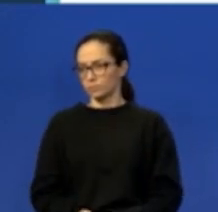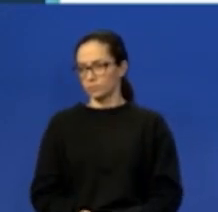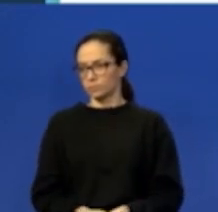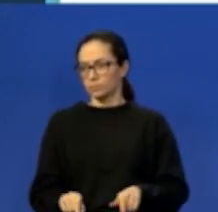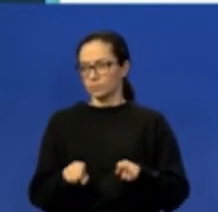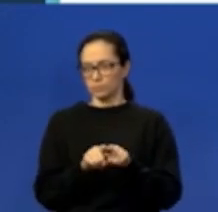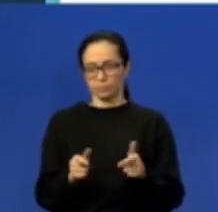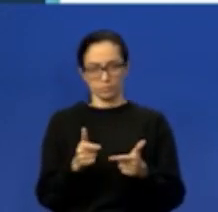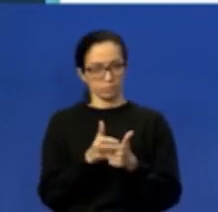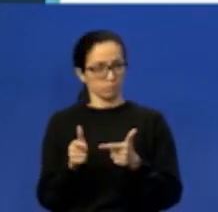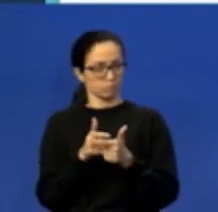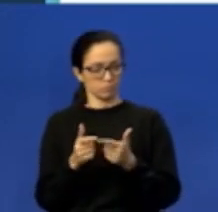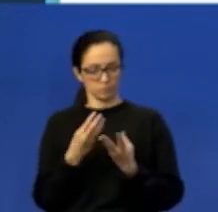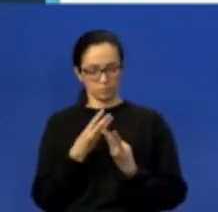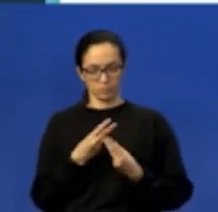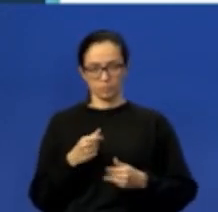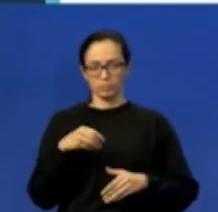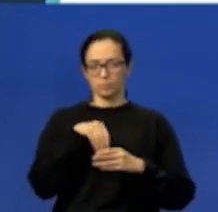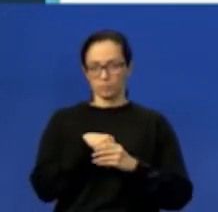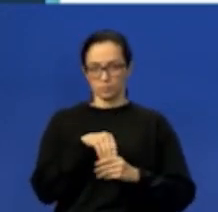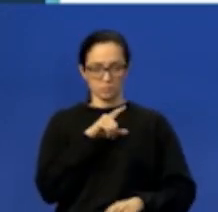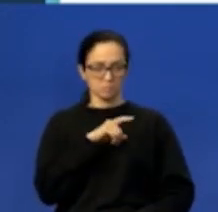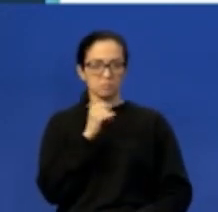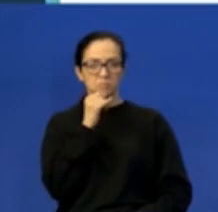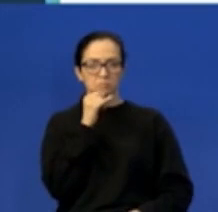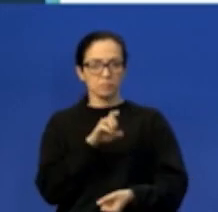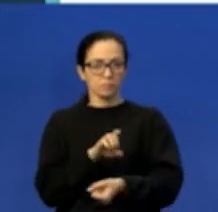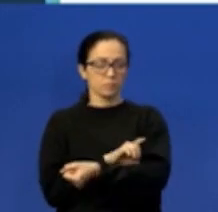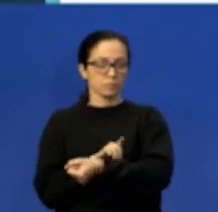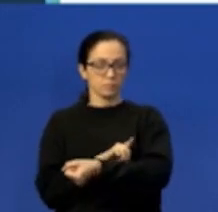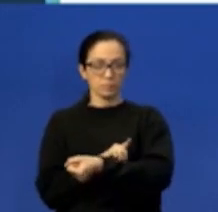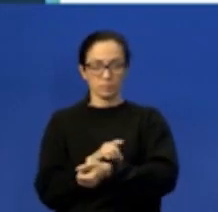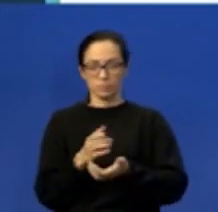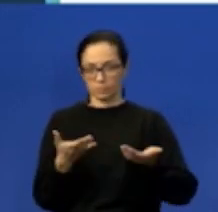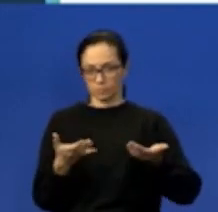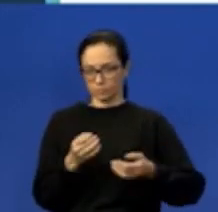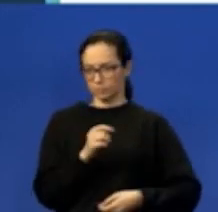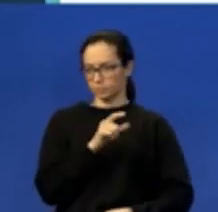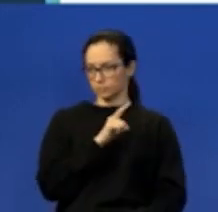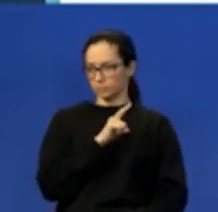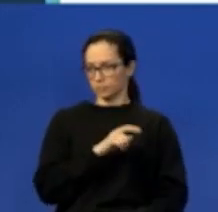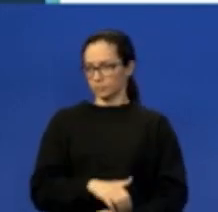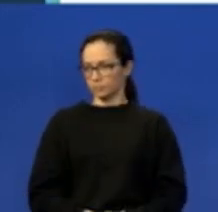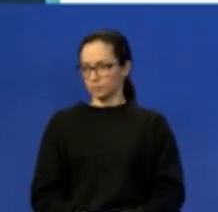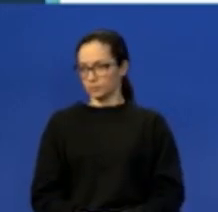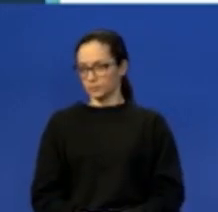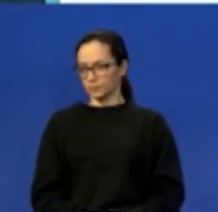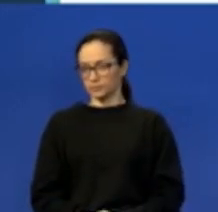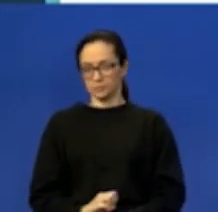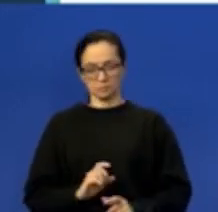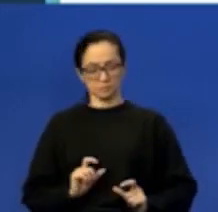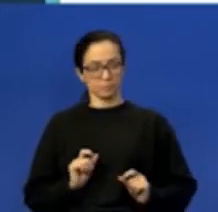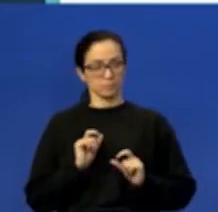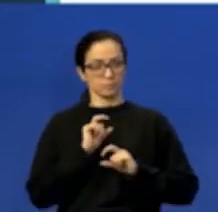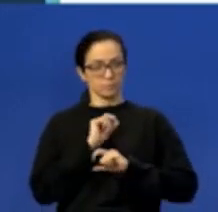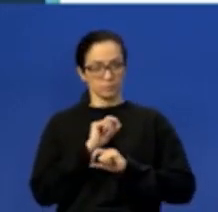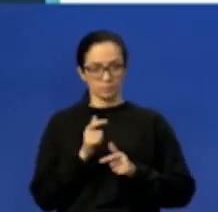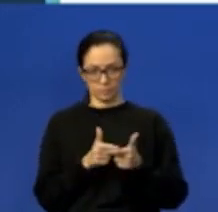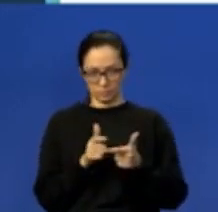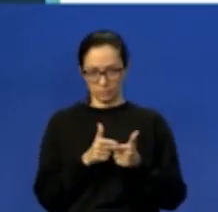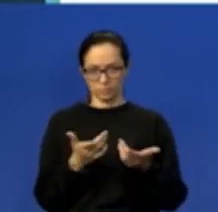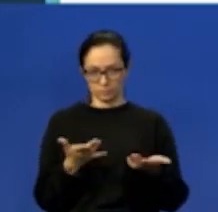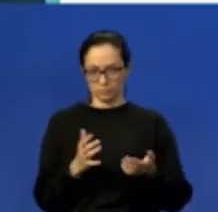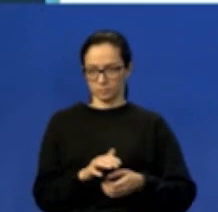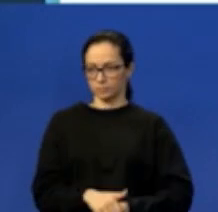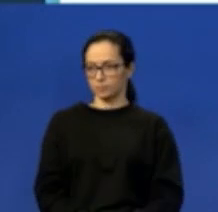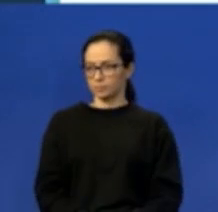distúrbios clínicos, como cetoacidose, diabética, a sepse, né, que seria uma infecção aí generalizada, entre outras disfunções